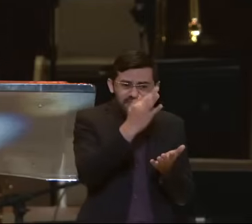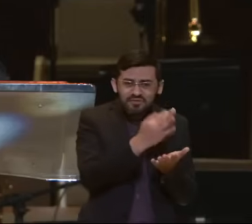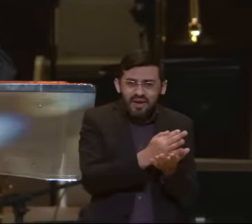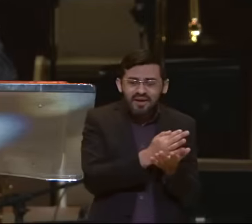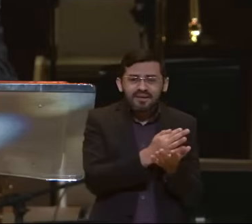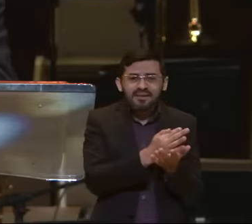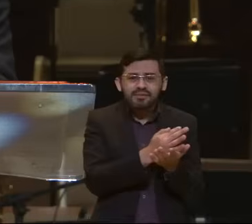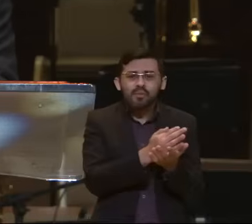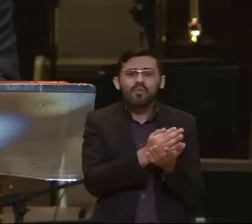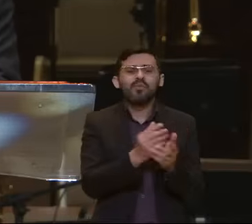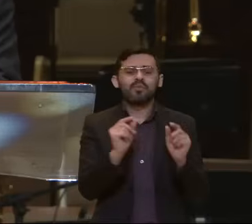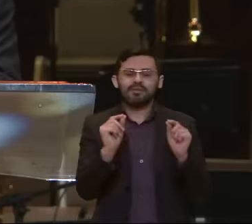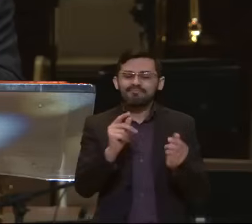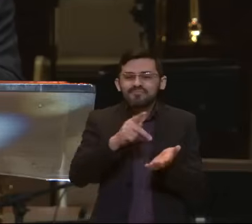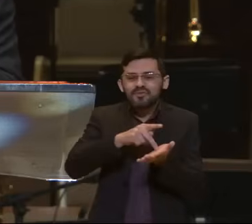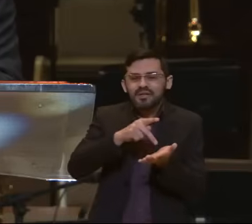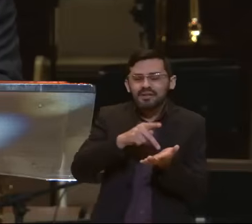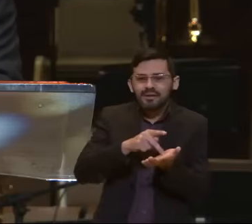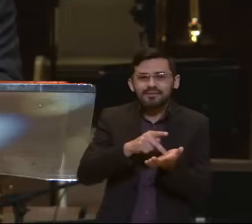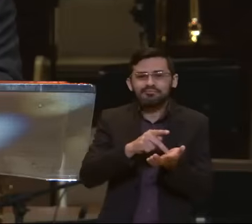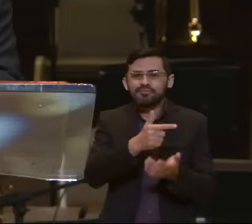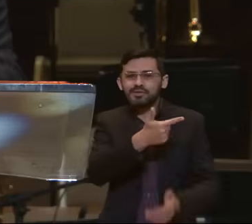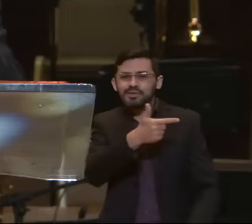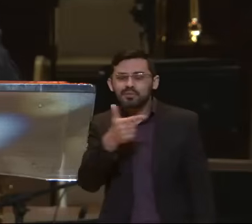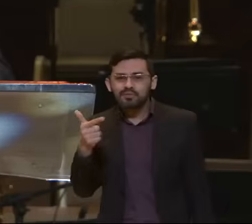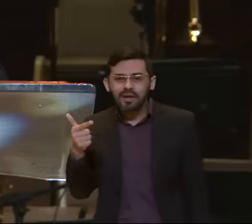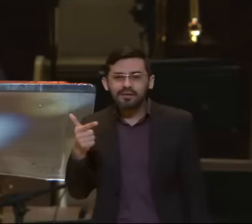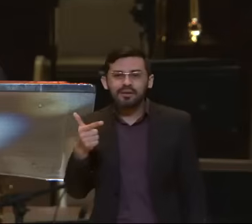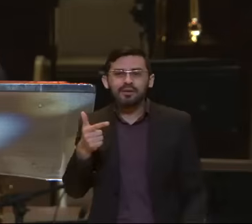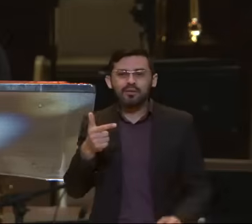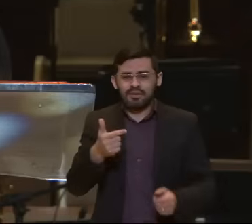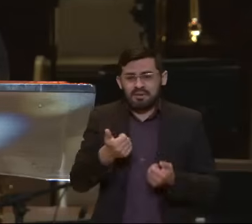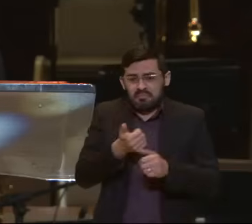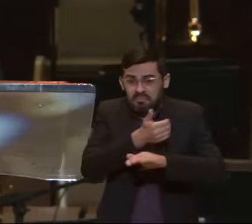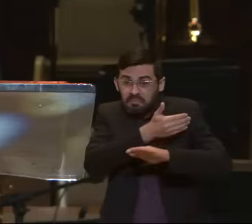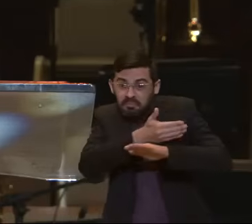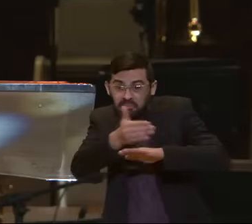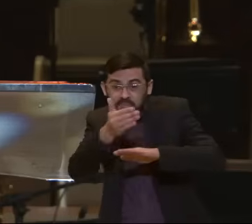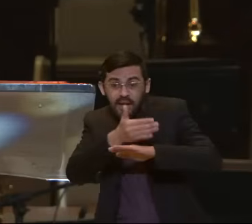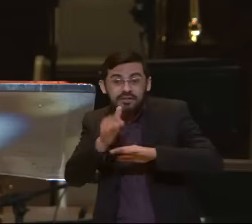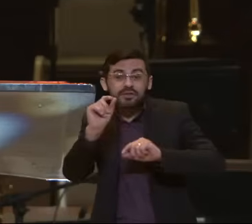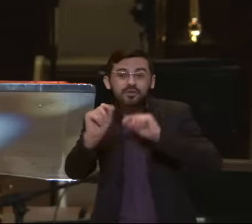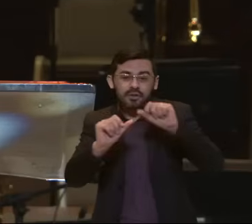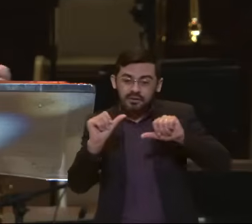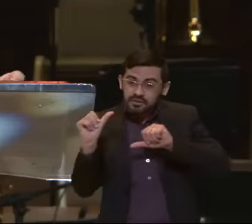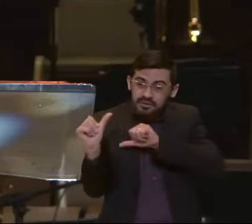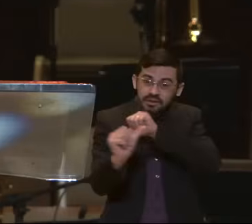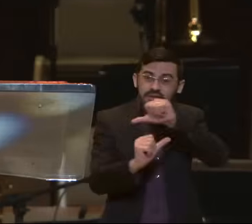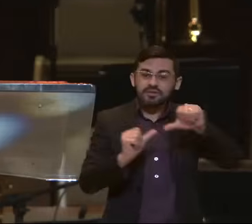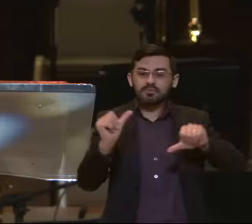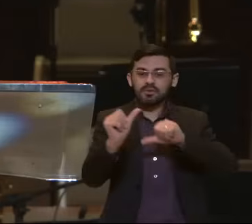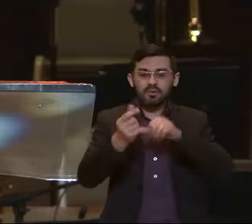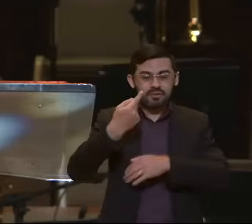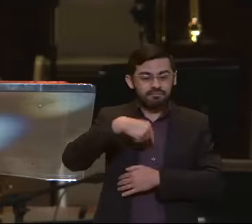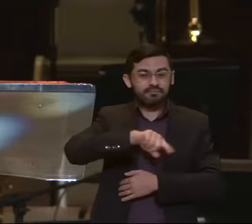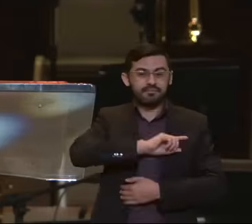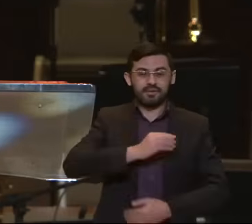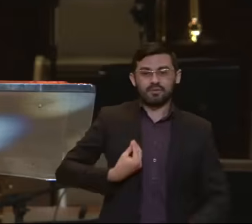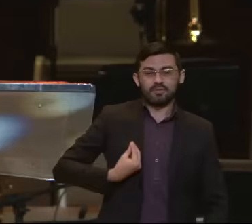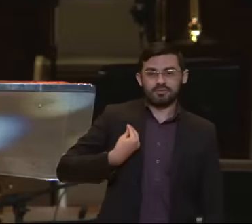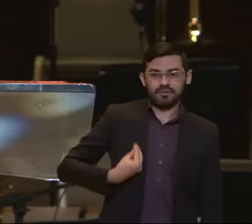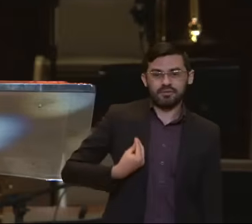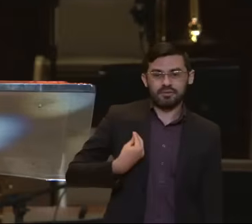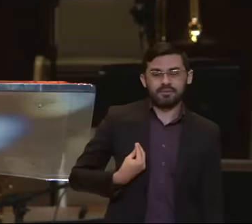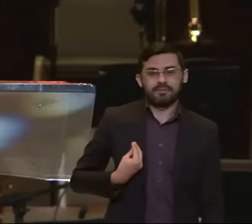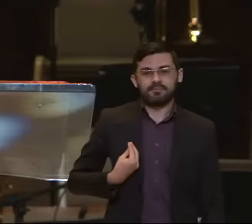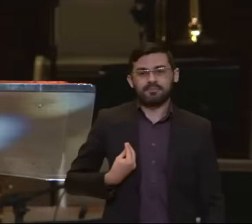que é incapaz de produzir os frutos transformadores em nossa vida.